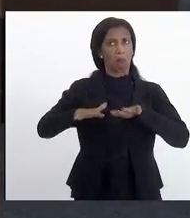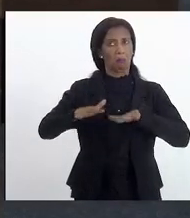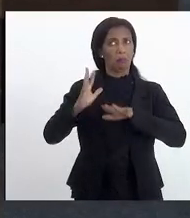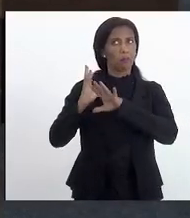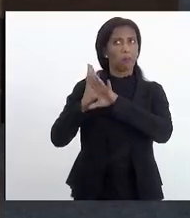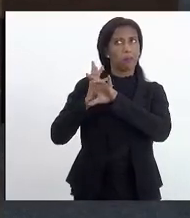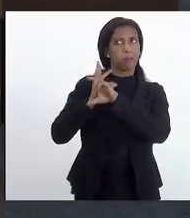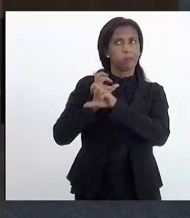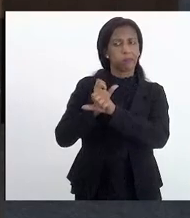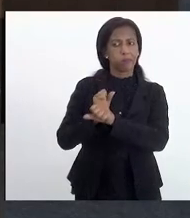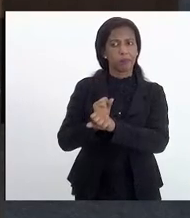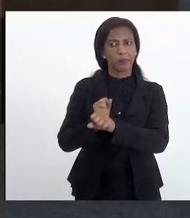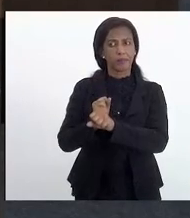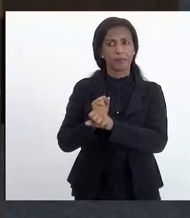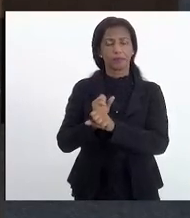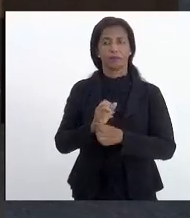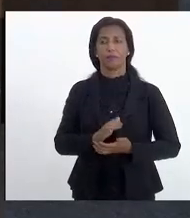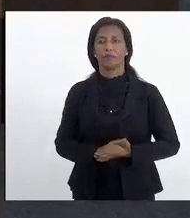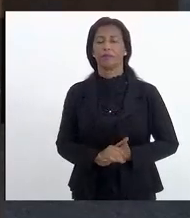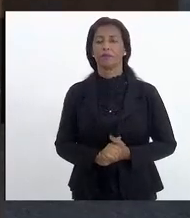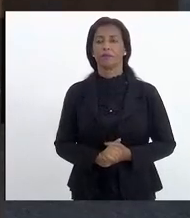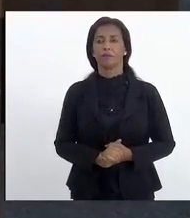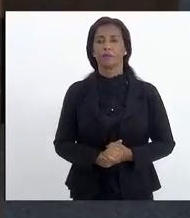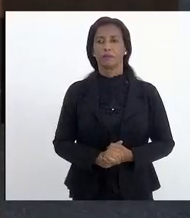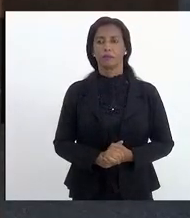aproximadamente, ordem de grandeza,